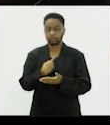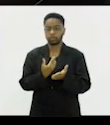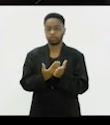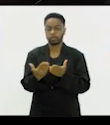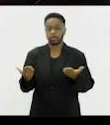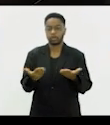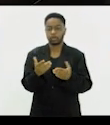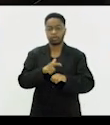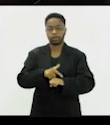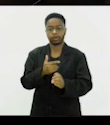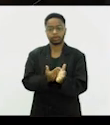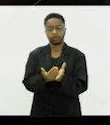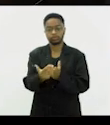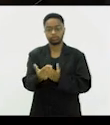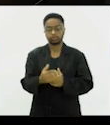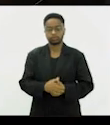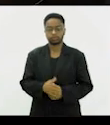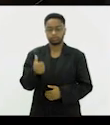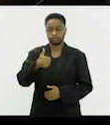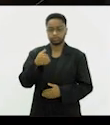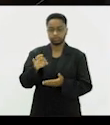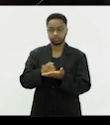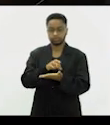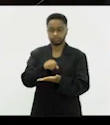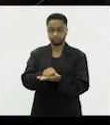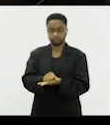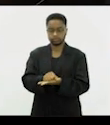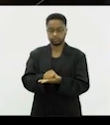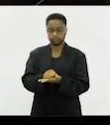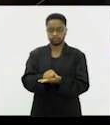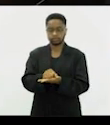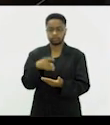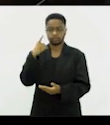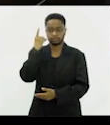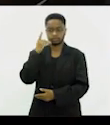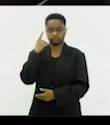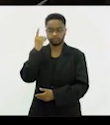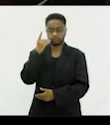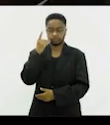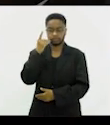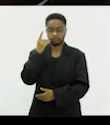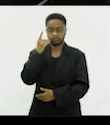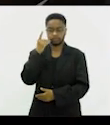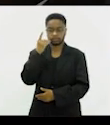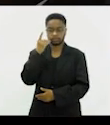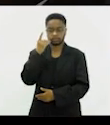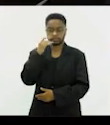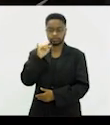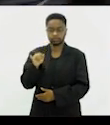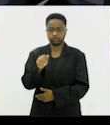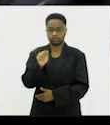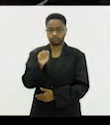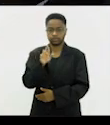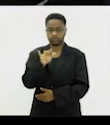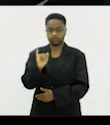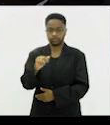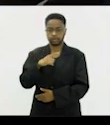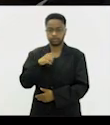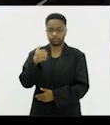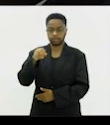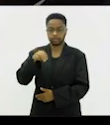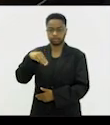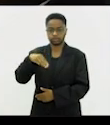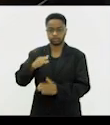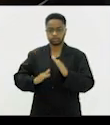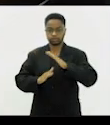ao expediente inicial. Primeiro orador inscrito é o nobre deputado Jarir, que dispõe de 10